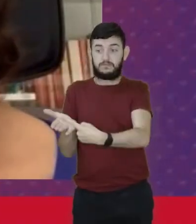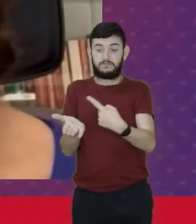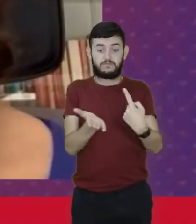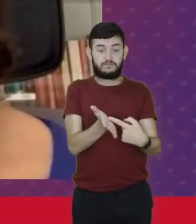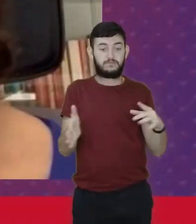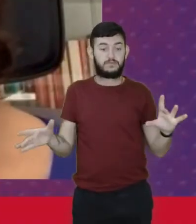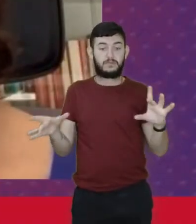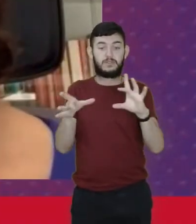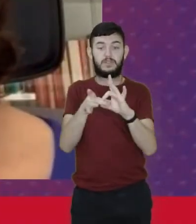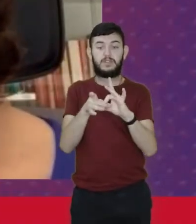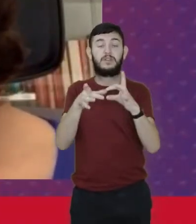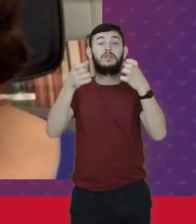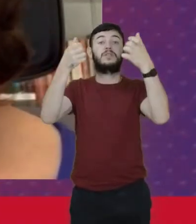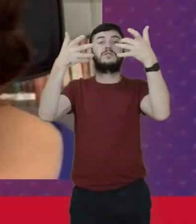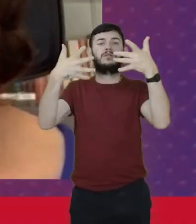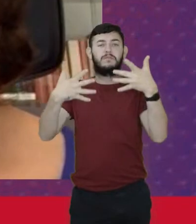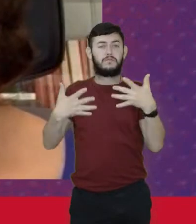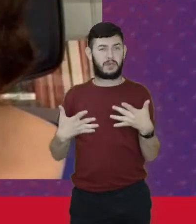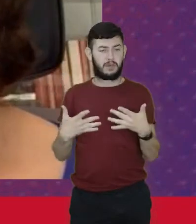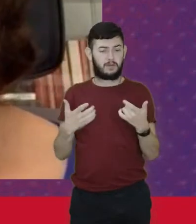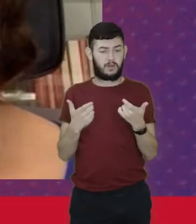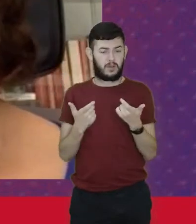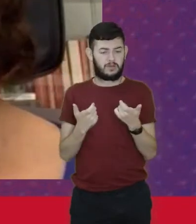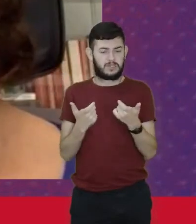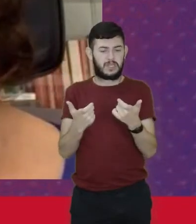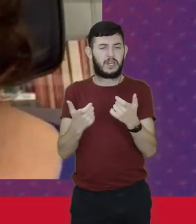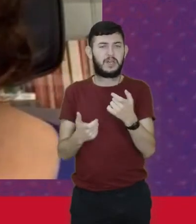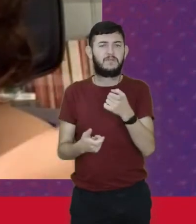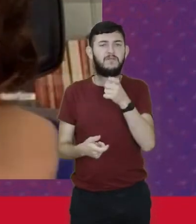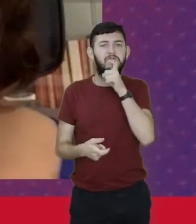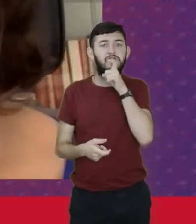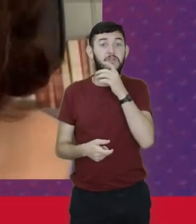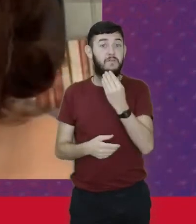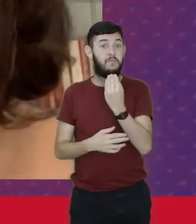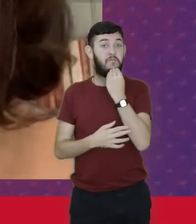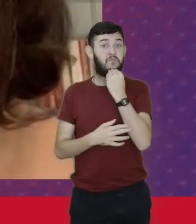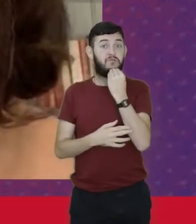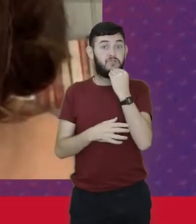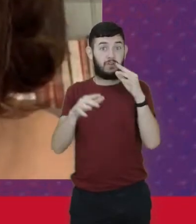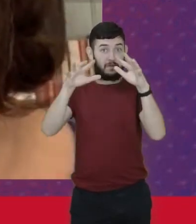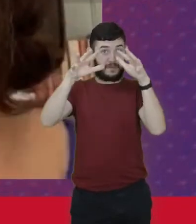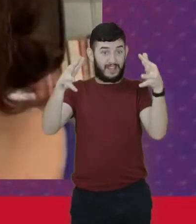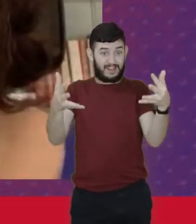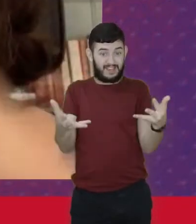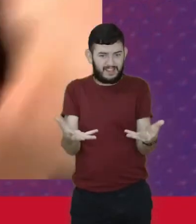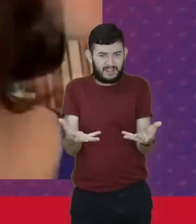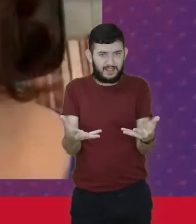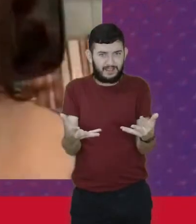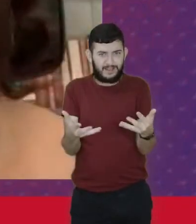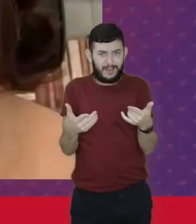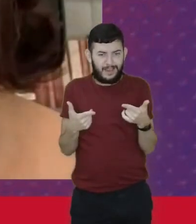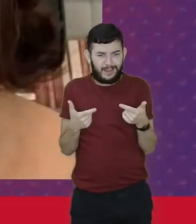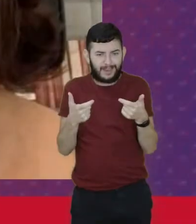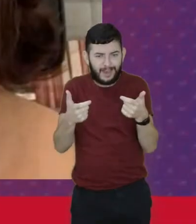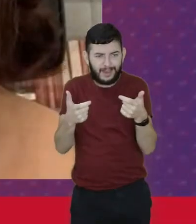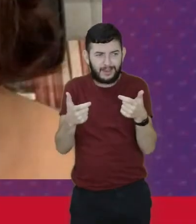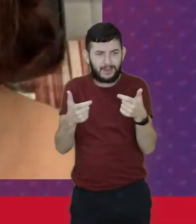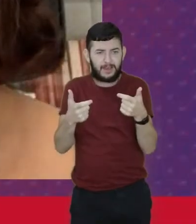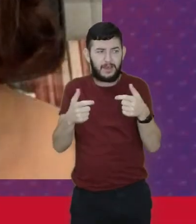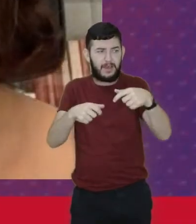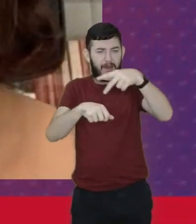que a Guerra Fria poderia conduzir o planeta a uma guerra total, envolvendo todas as